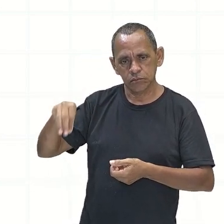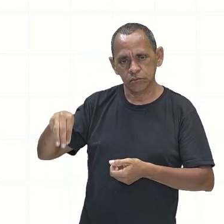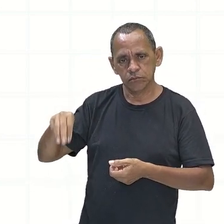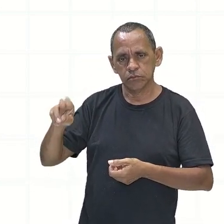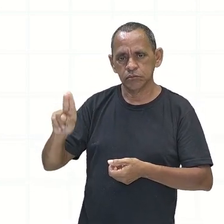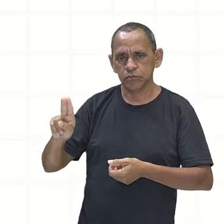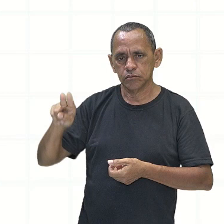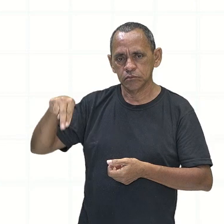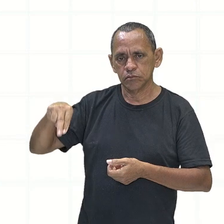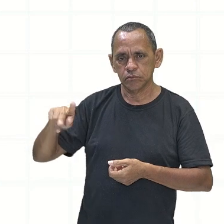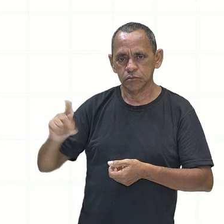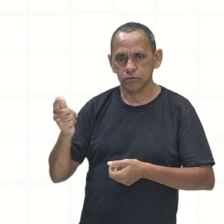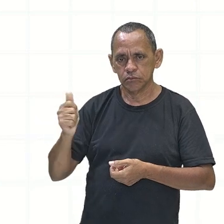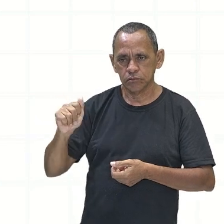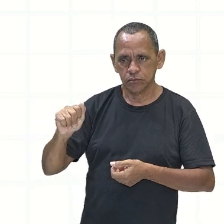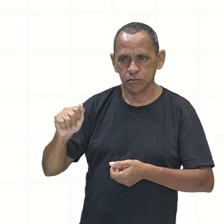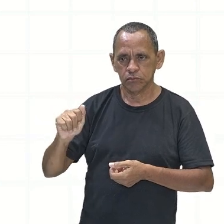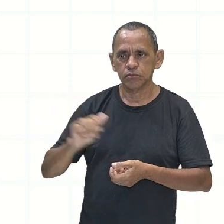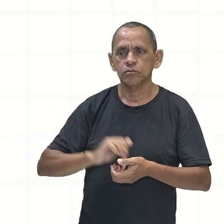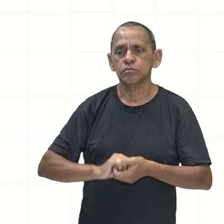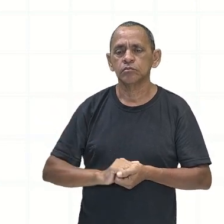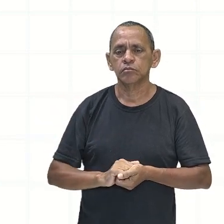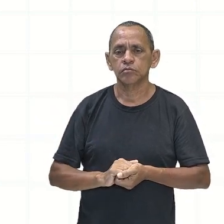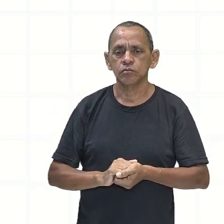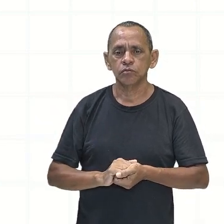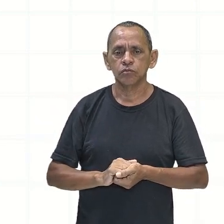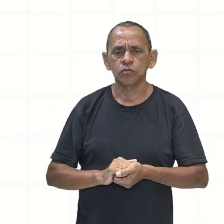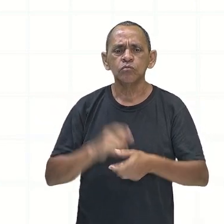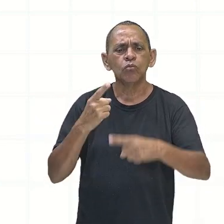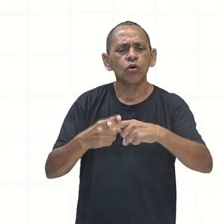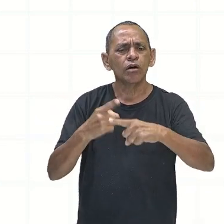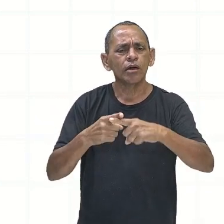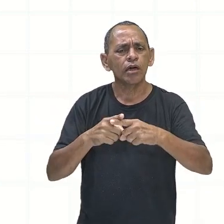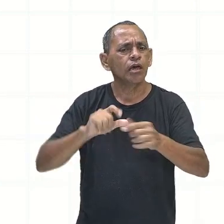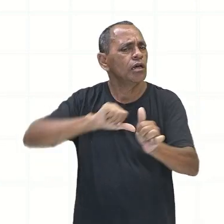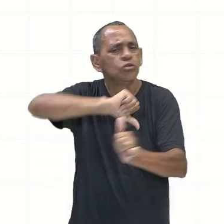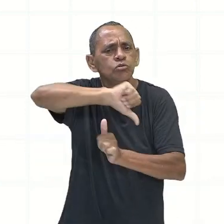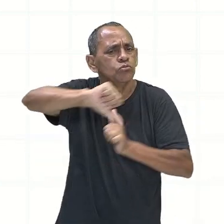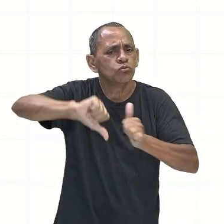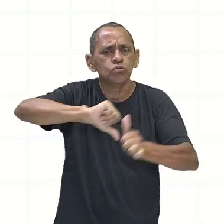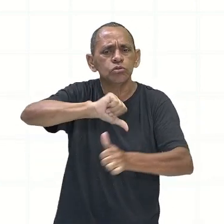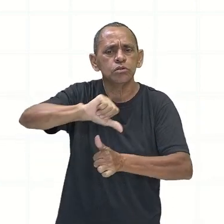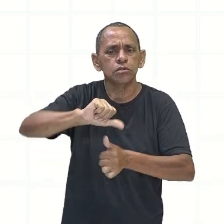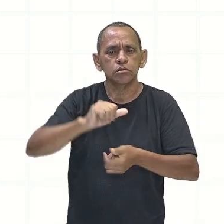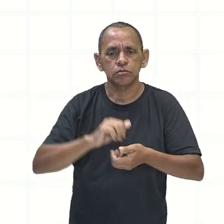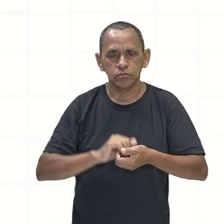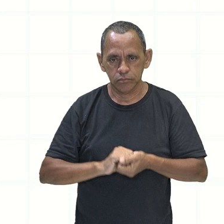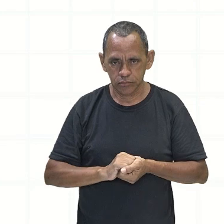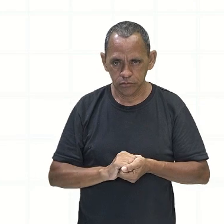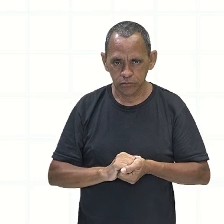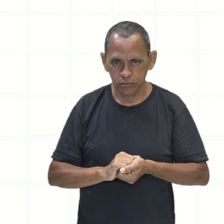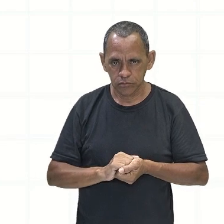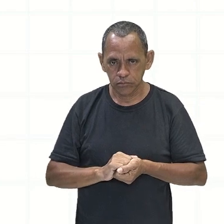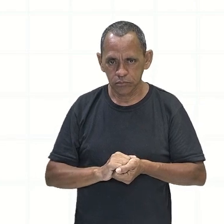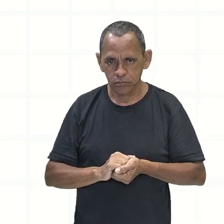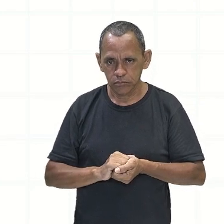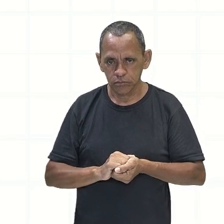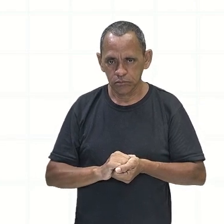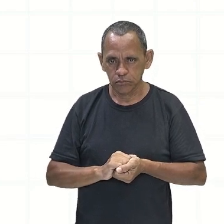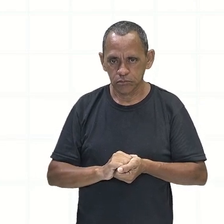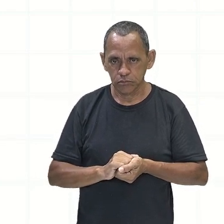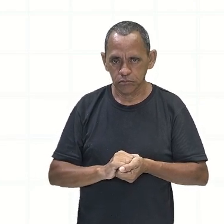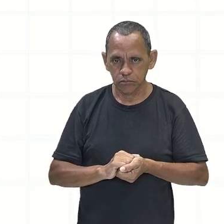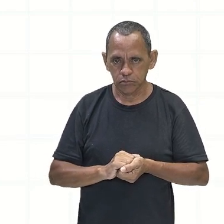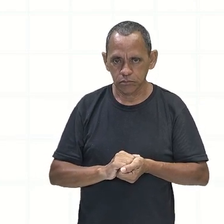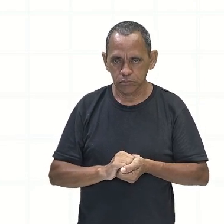é sobrecomum? Porque ele não muda, ele vai ser apenas a testemunha, né? Testemunha,